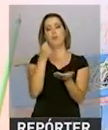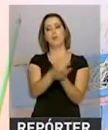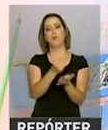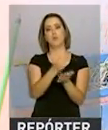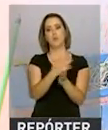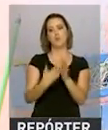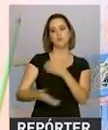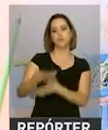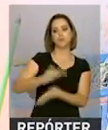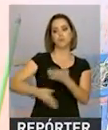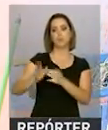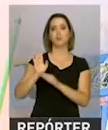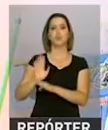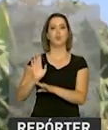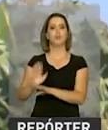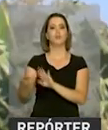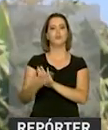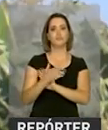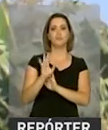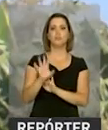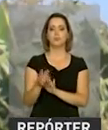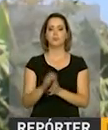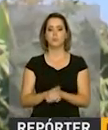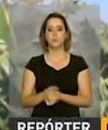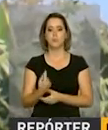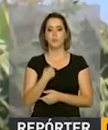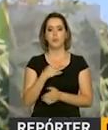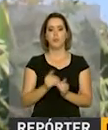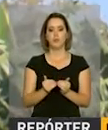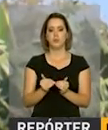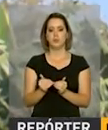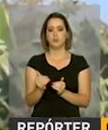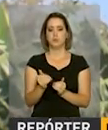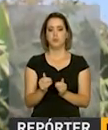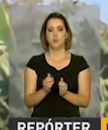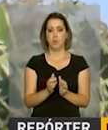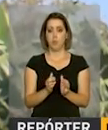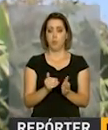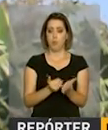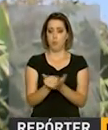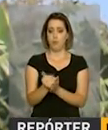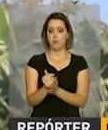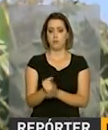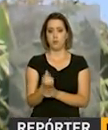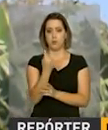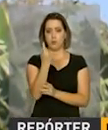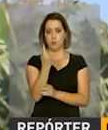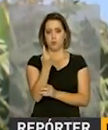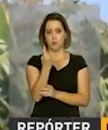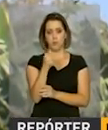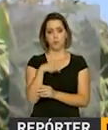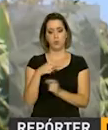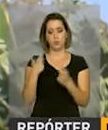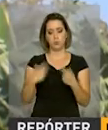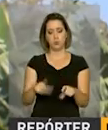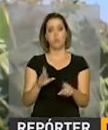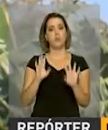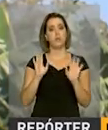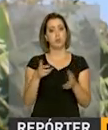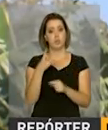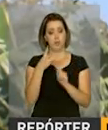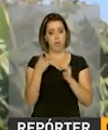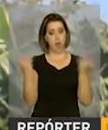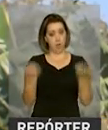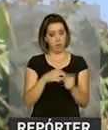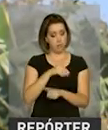produção. A mudança deu certo. Eu comecei com uma propriedade única, né? E hoje a gente está ampliando aí para já 3 propriedades. A